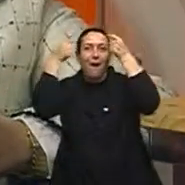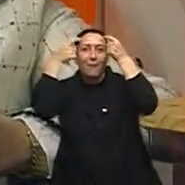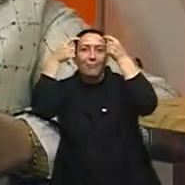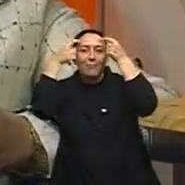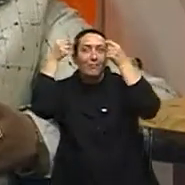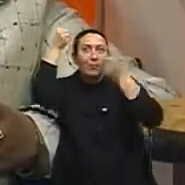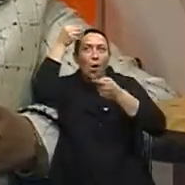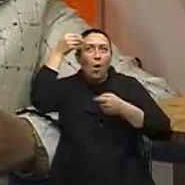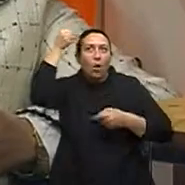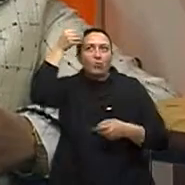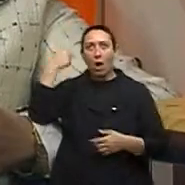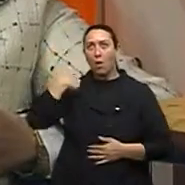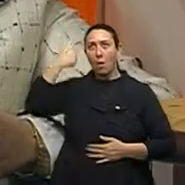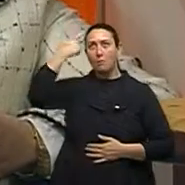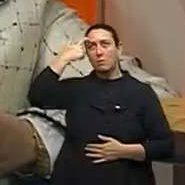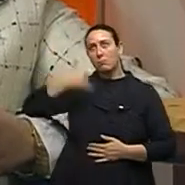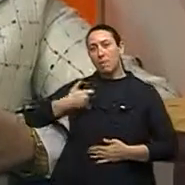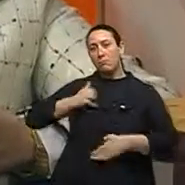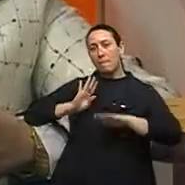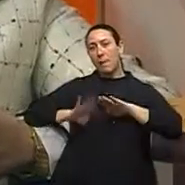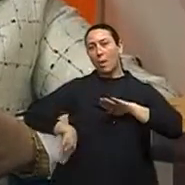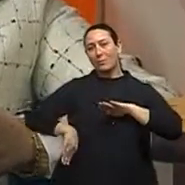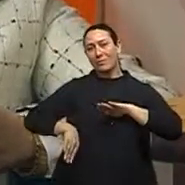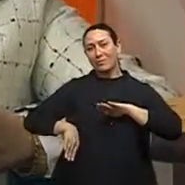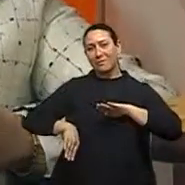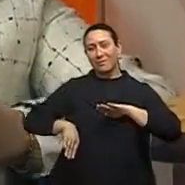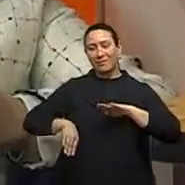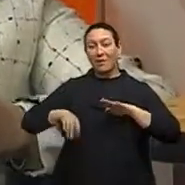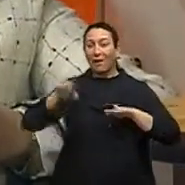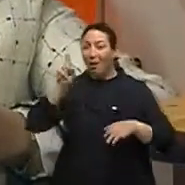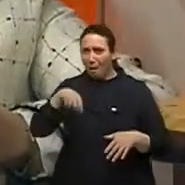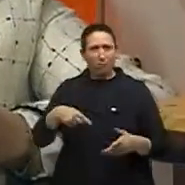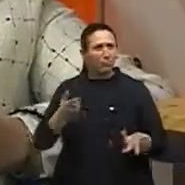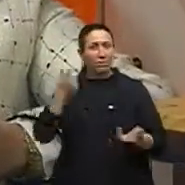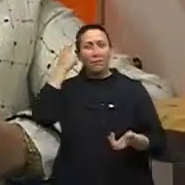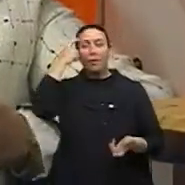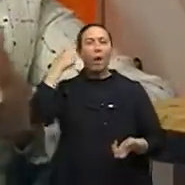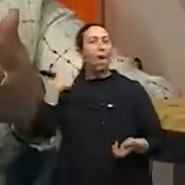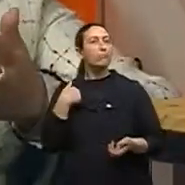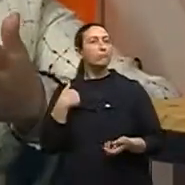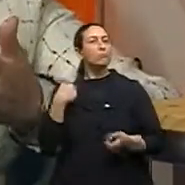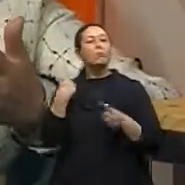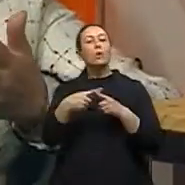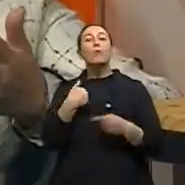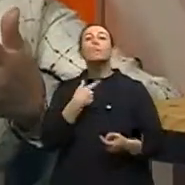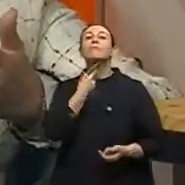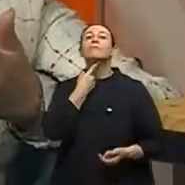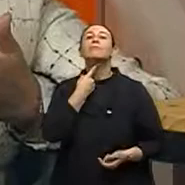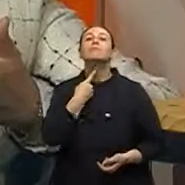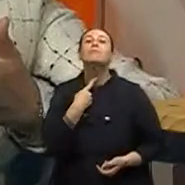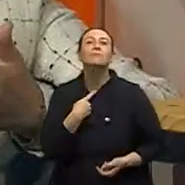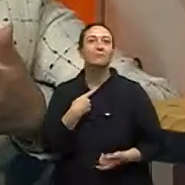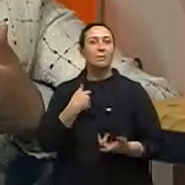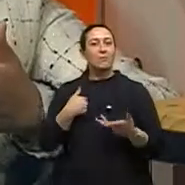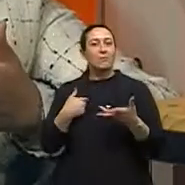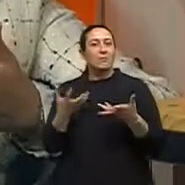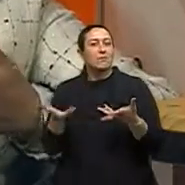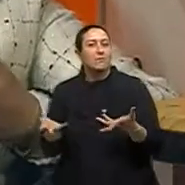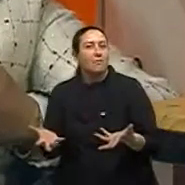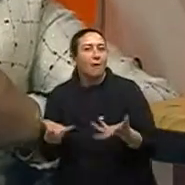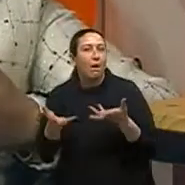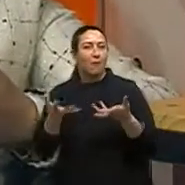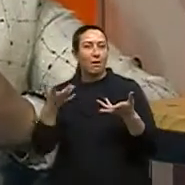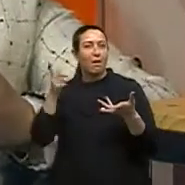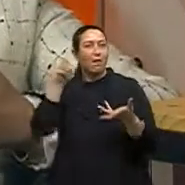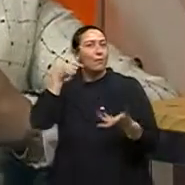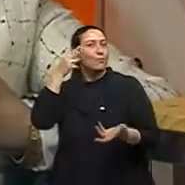psicológica não é A negação a idade psicológica é aquela que resulta do desejo da Fantasia dos